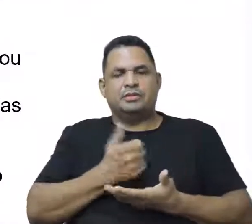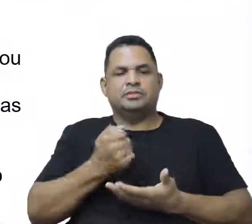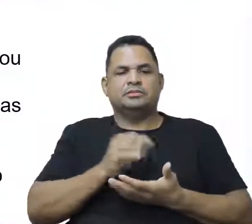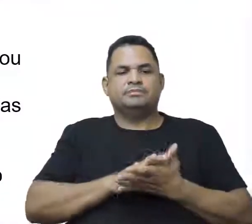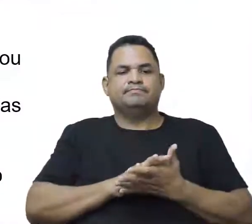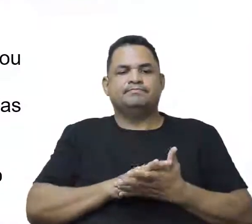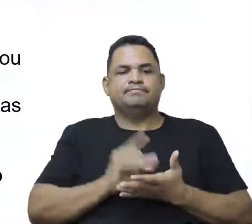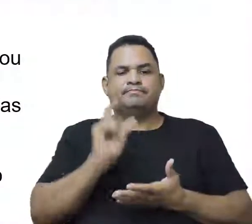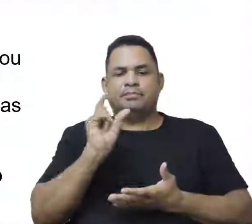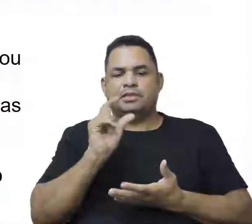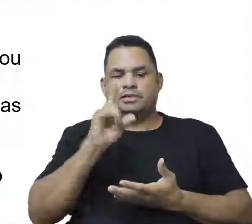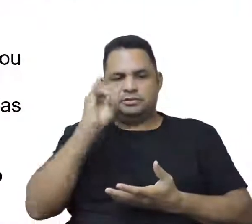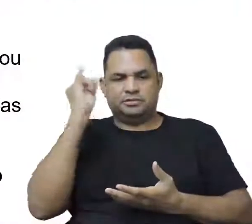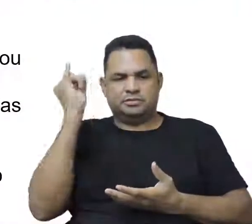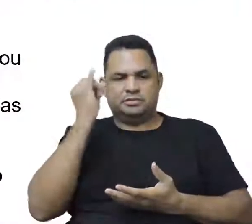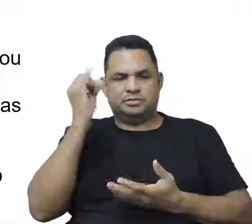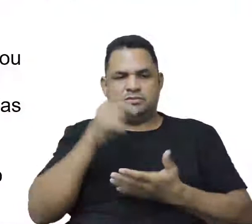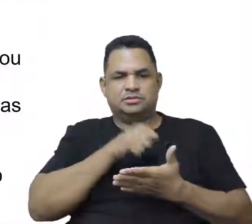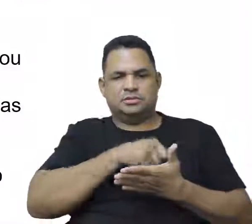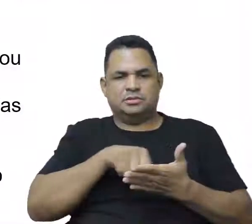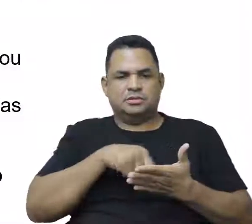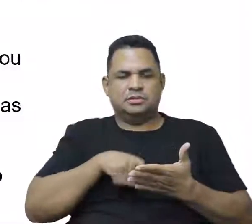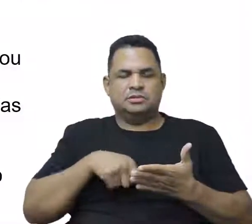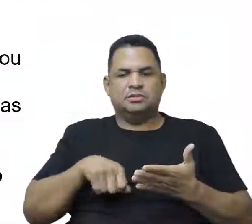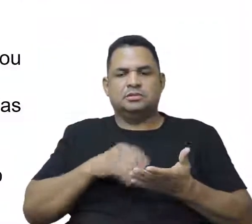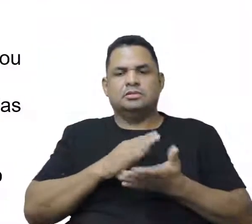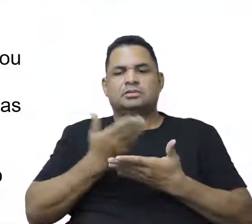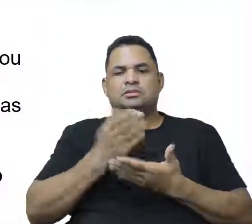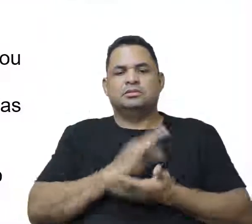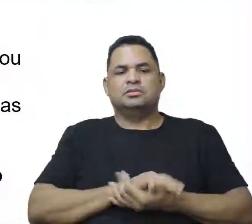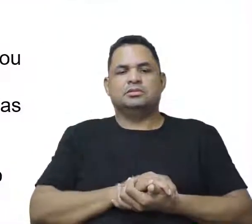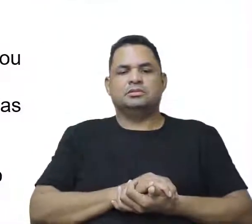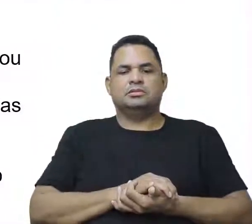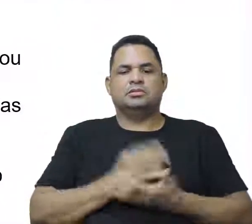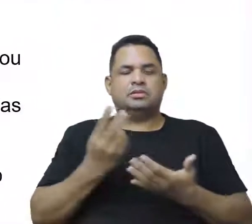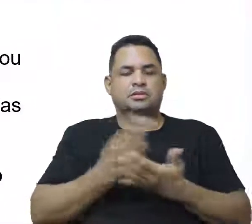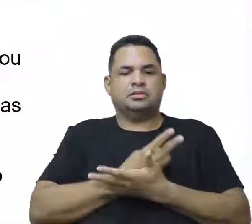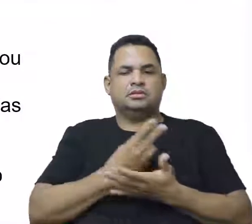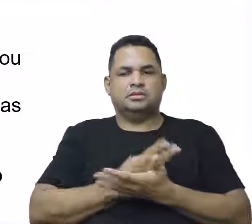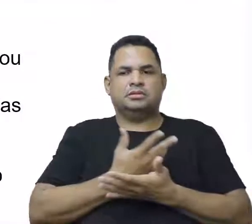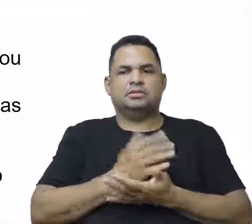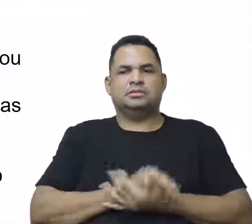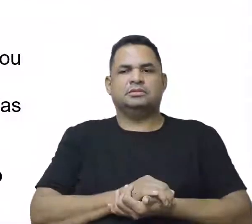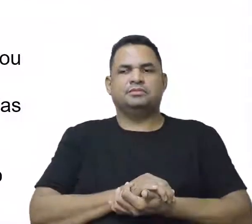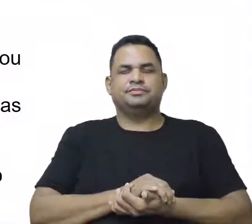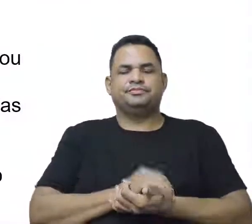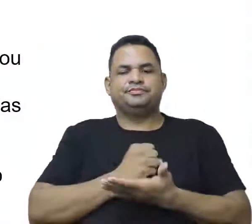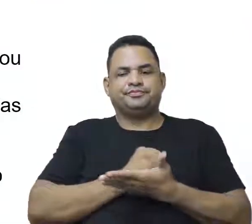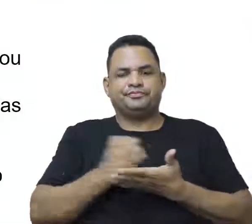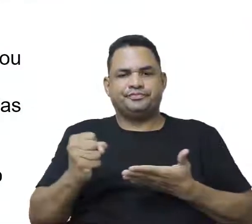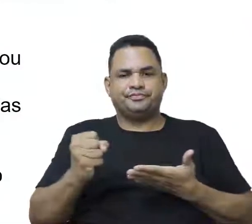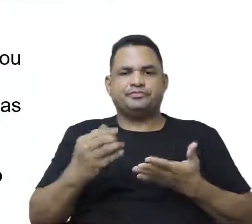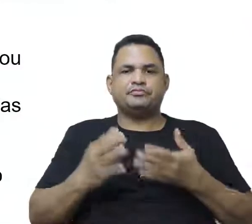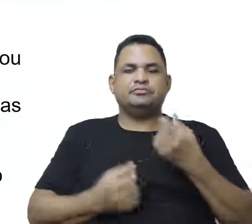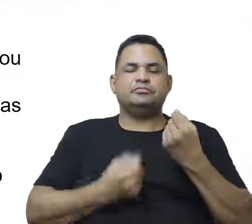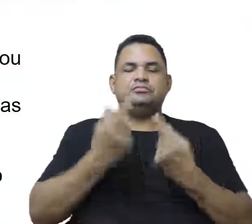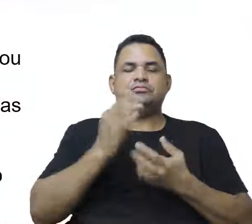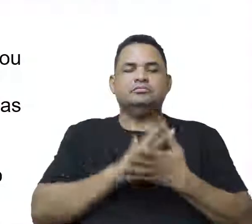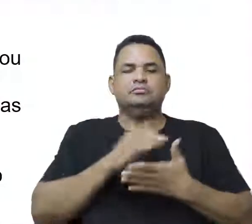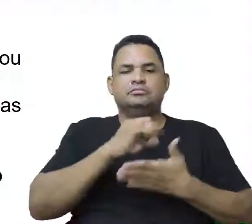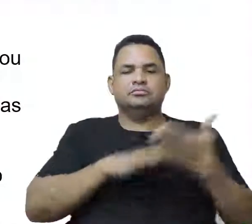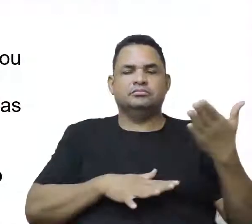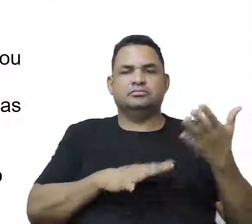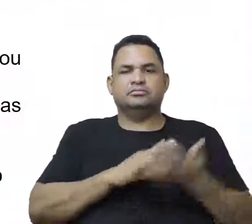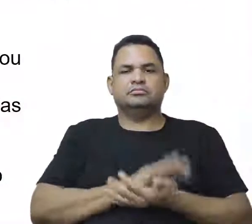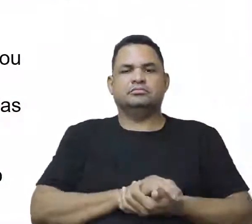as palavras-chave, riscar em cima as alternativas que considera errada, né, já elimina ali algumas